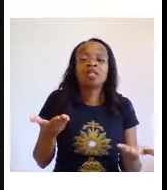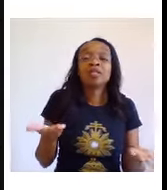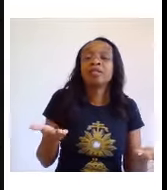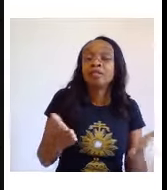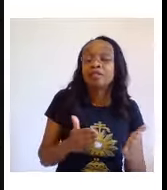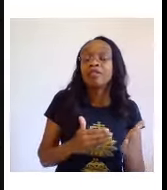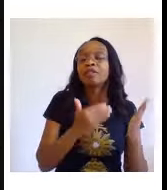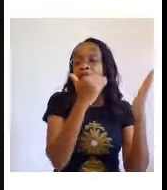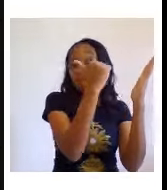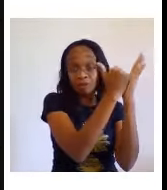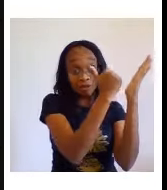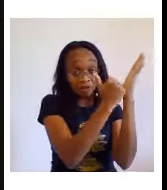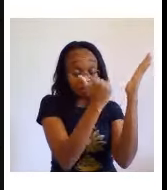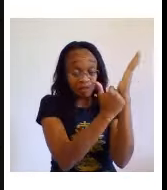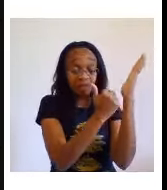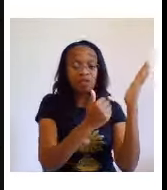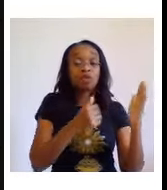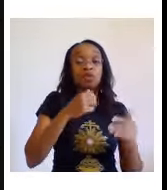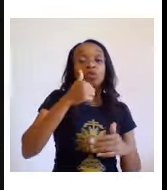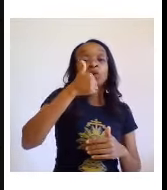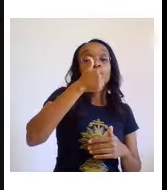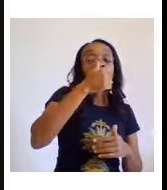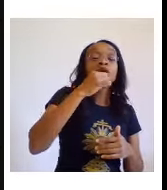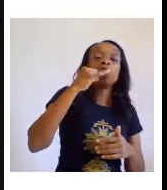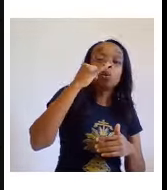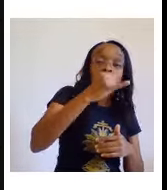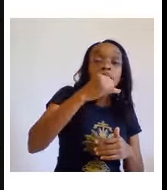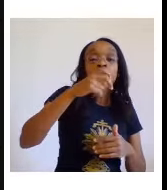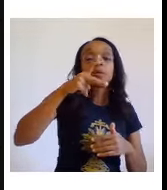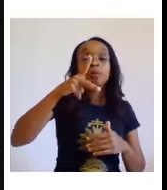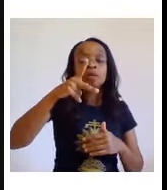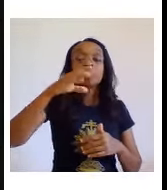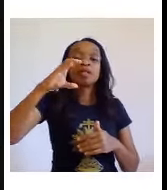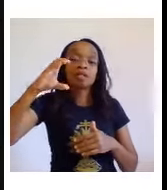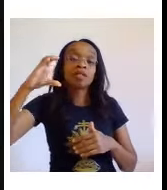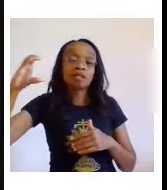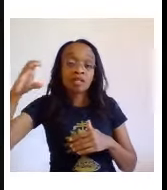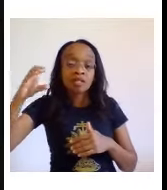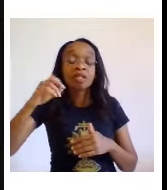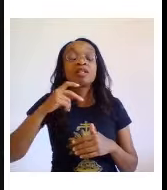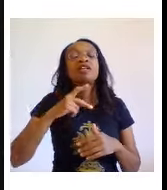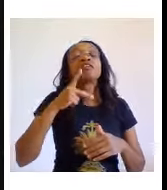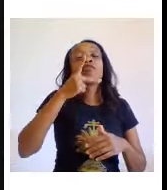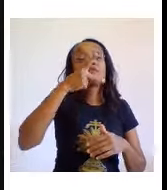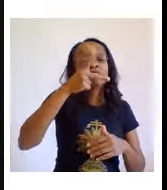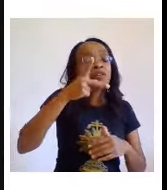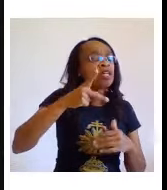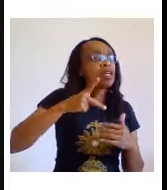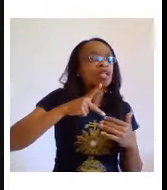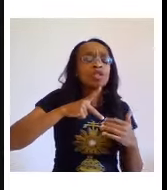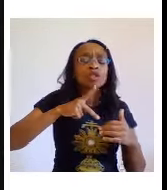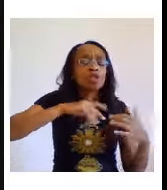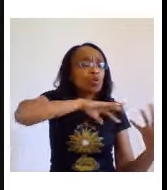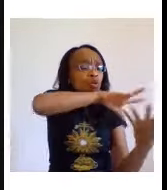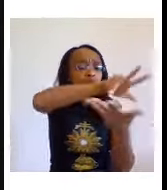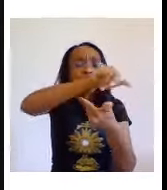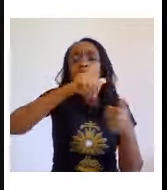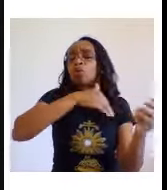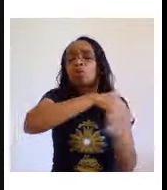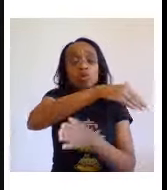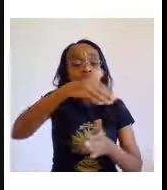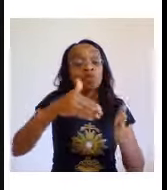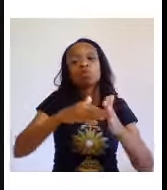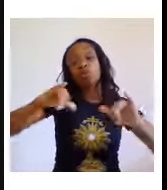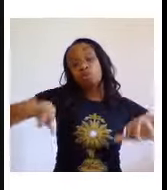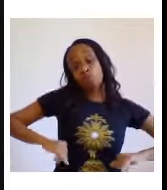próprio relatório do IPCC menciona, né, já afeta todas as regiões do planeta, e cada fração de